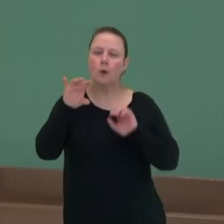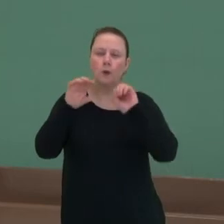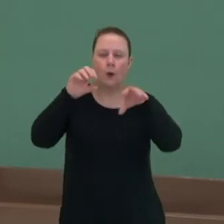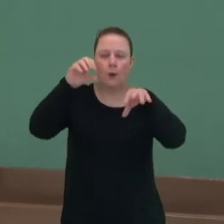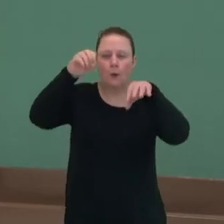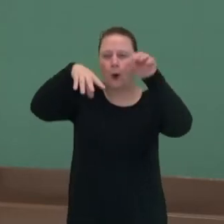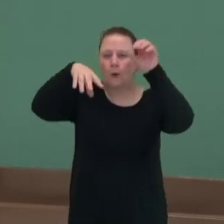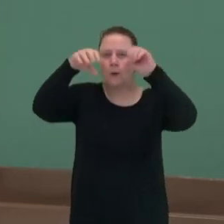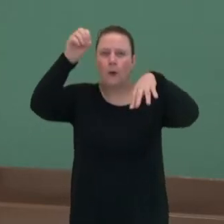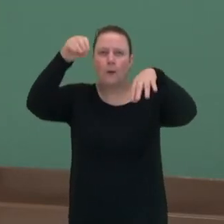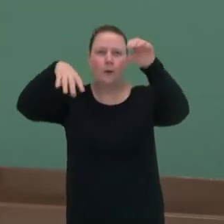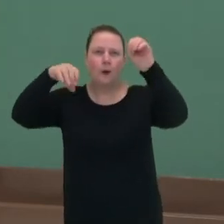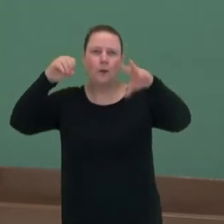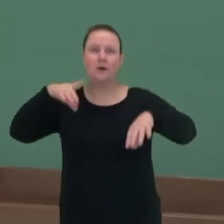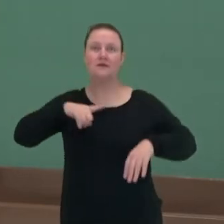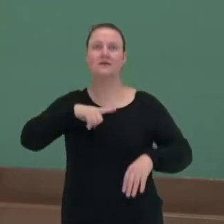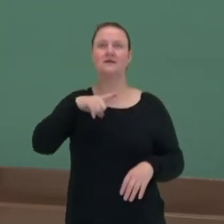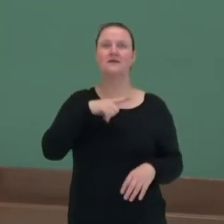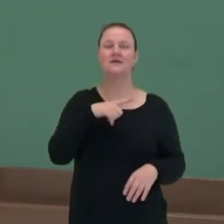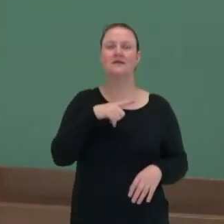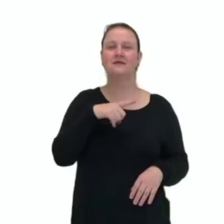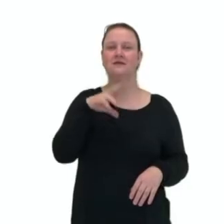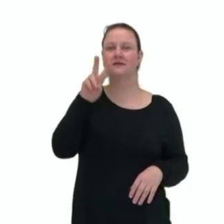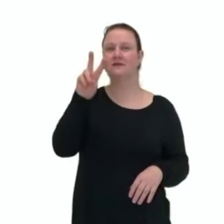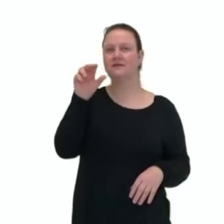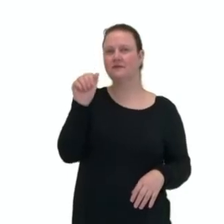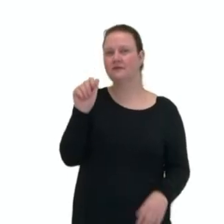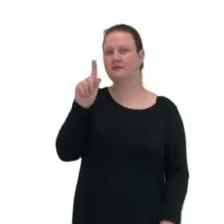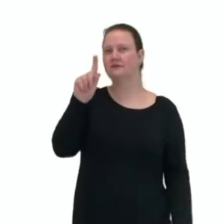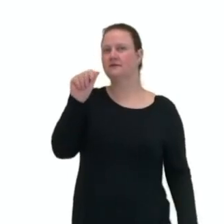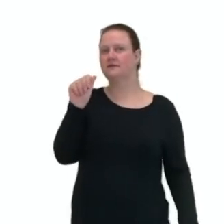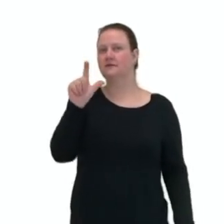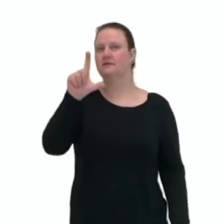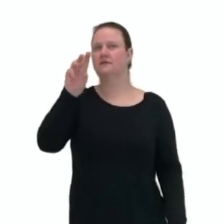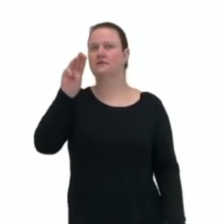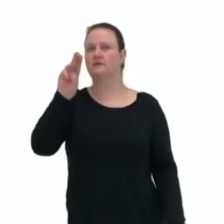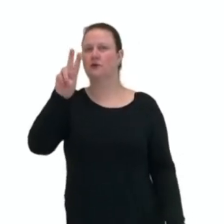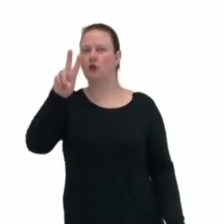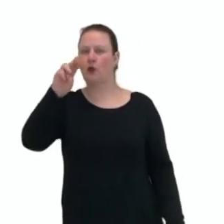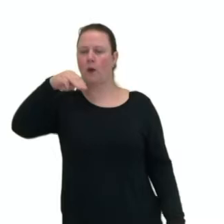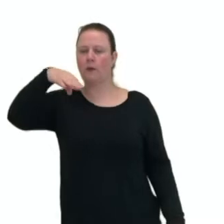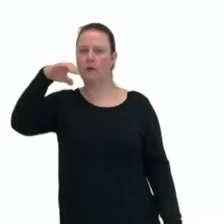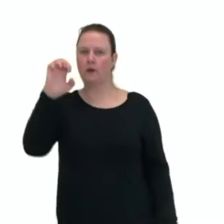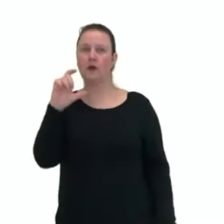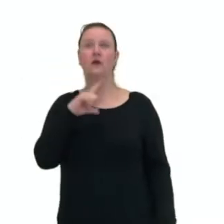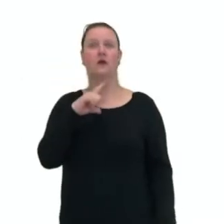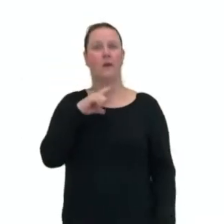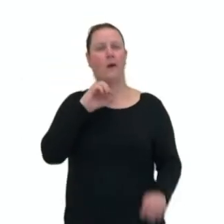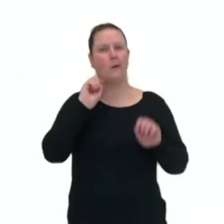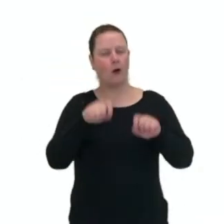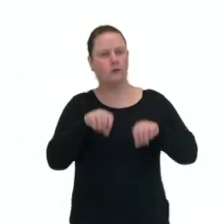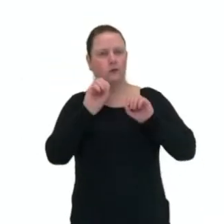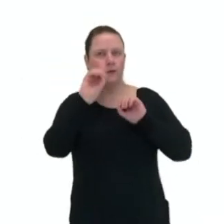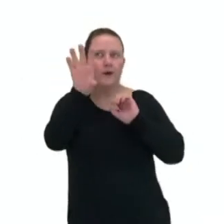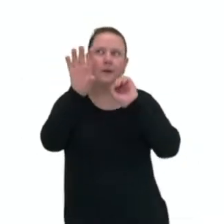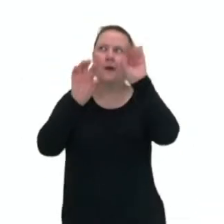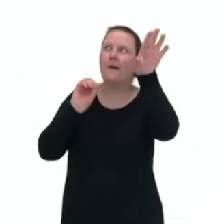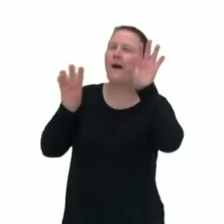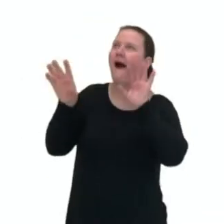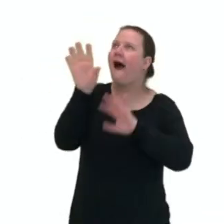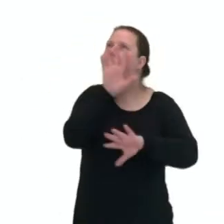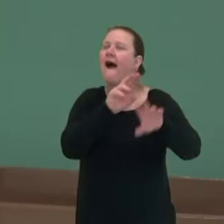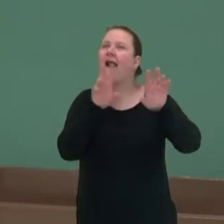eles emitem luz. Isto é, eles são capazes de gerar emissões de luz. Você já viu um